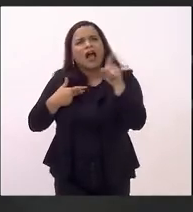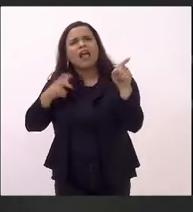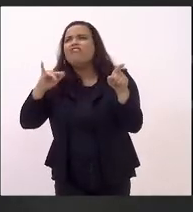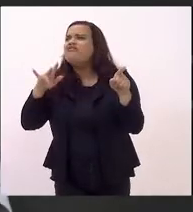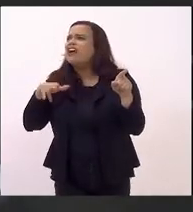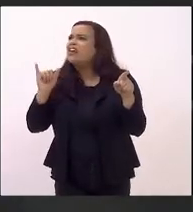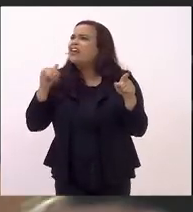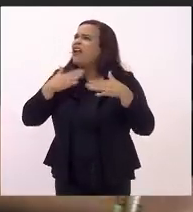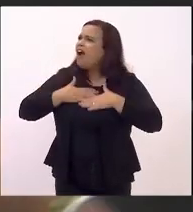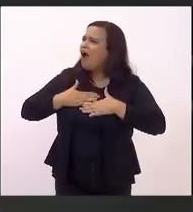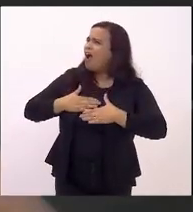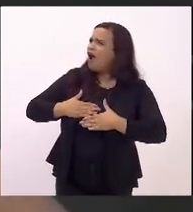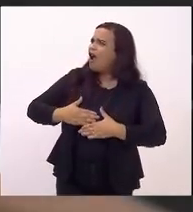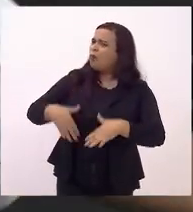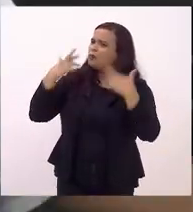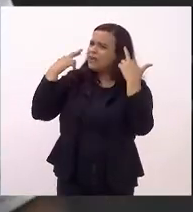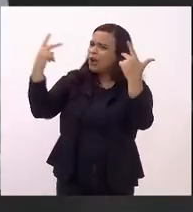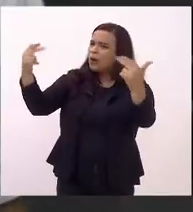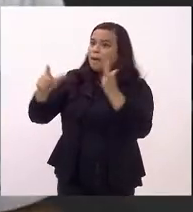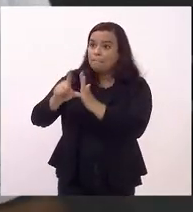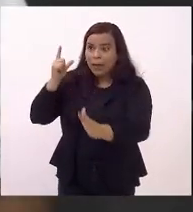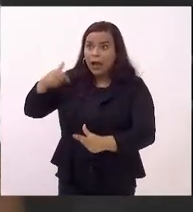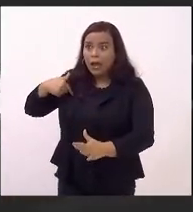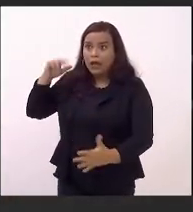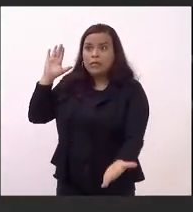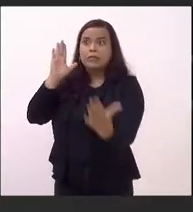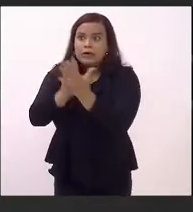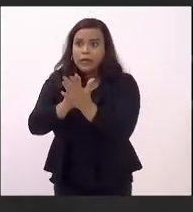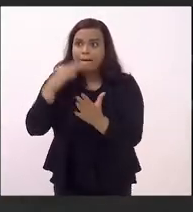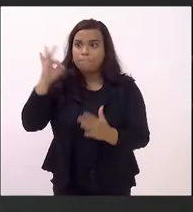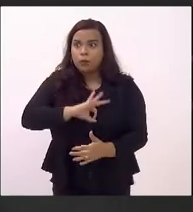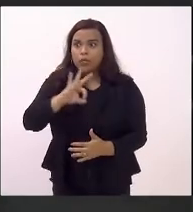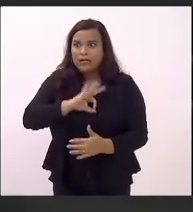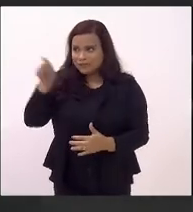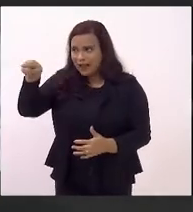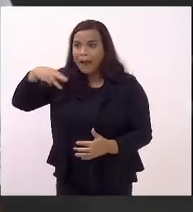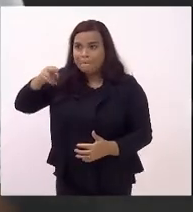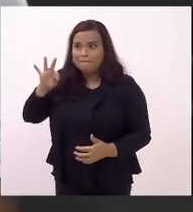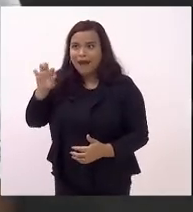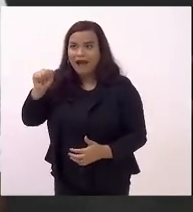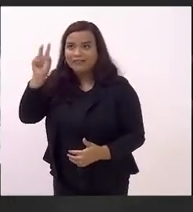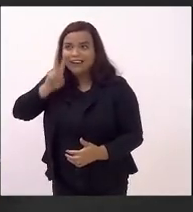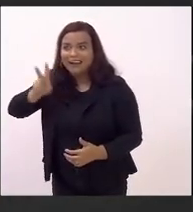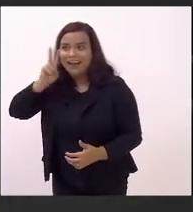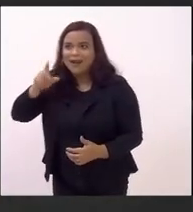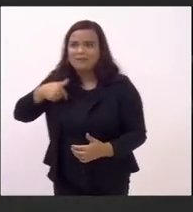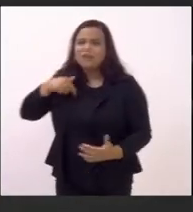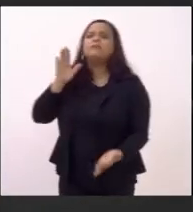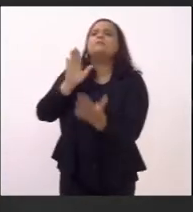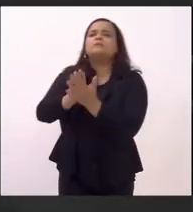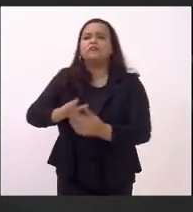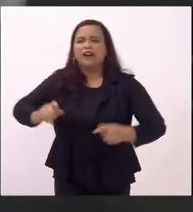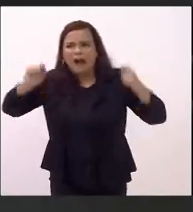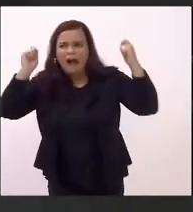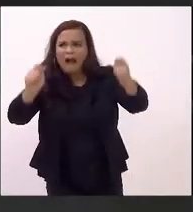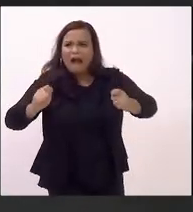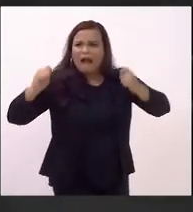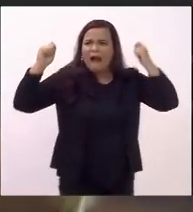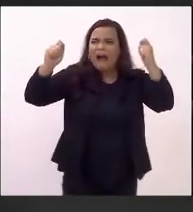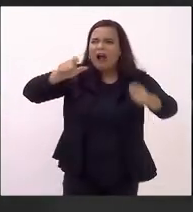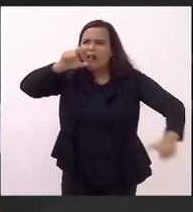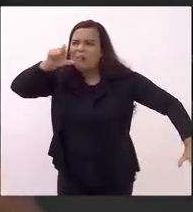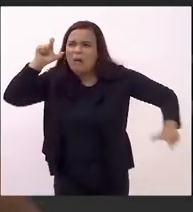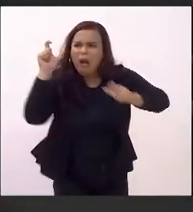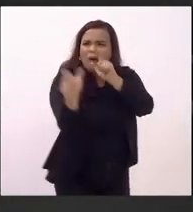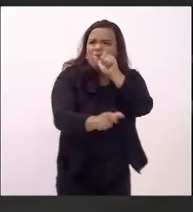tranquilo. O Ivani não era mole, né? Ia para a porta da polícia, Marta lembra, né? O Augusto lembra, né? Ia para a porta da polícia, xingava